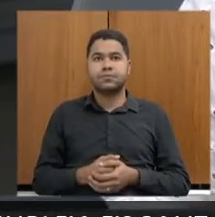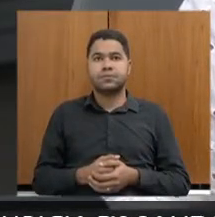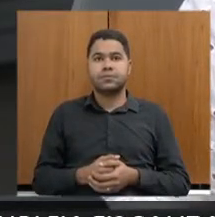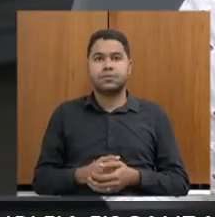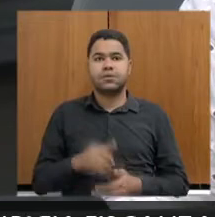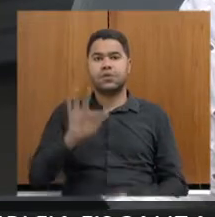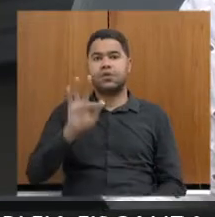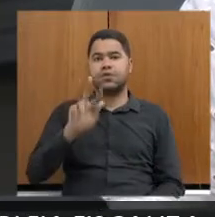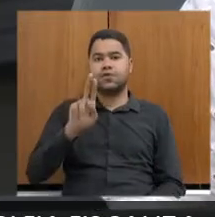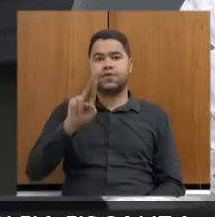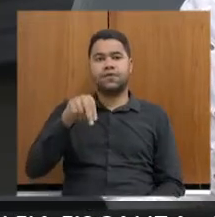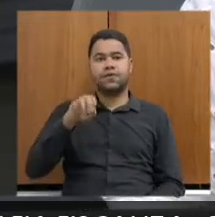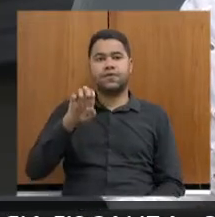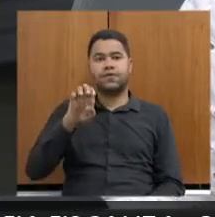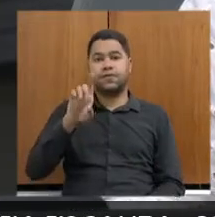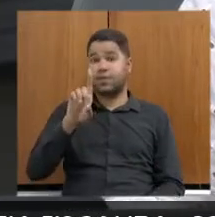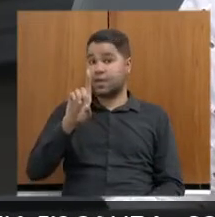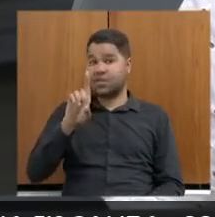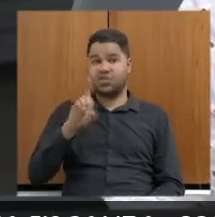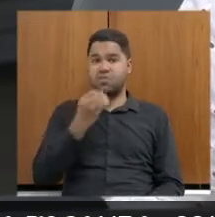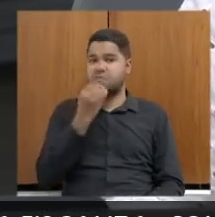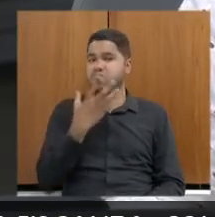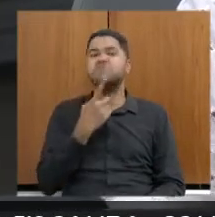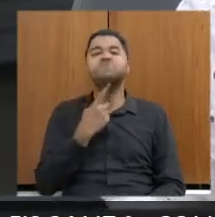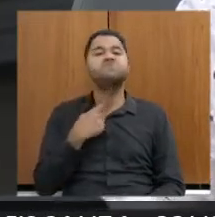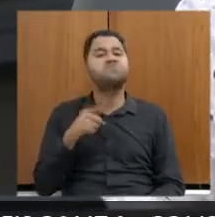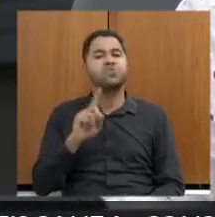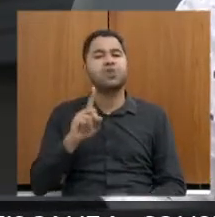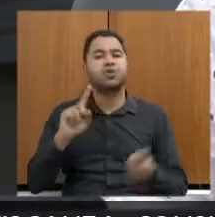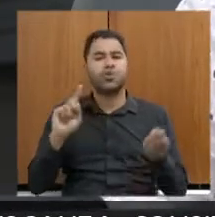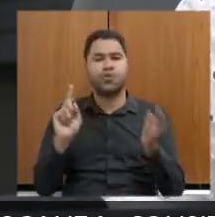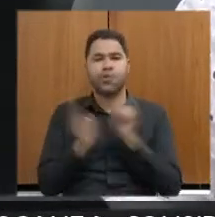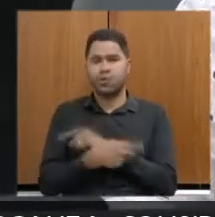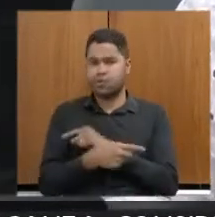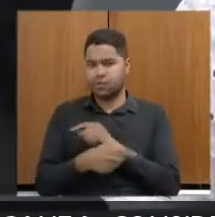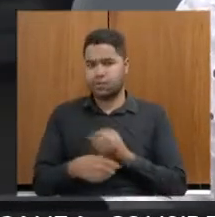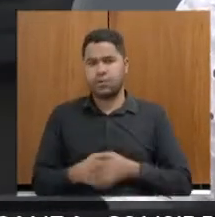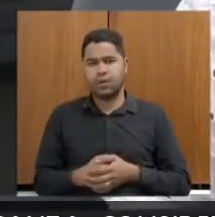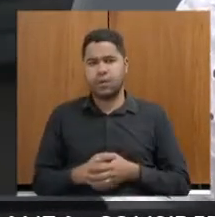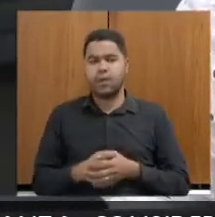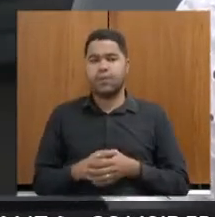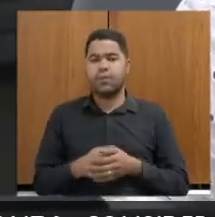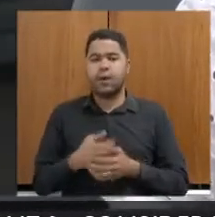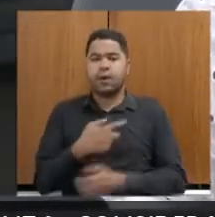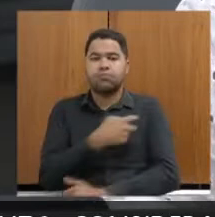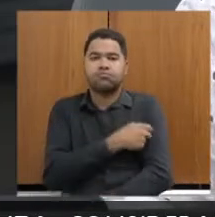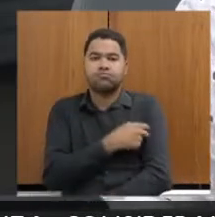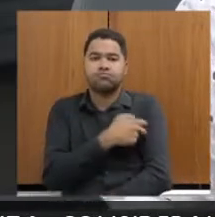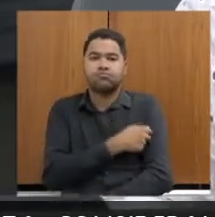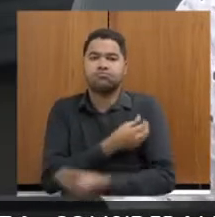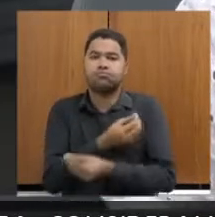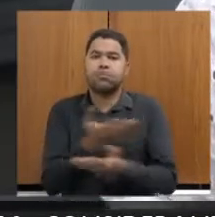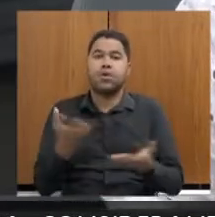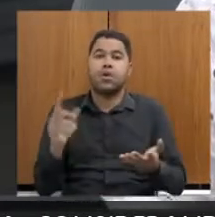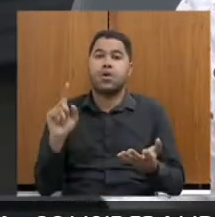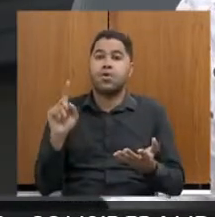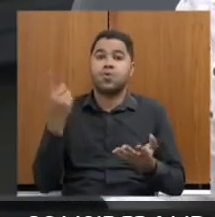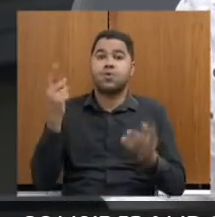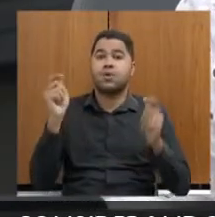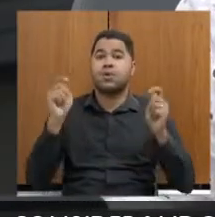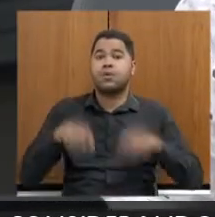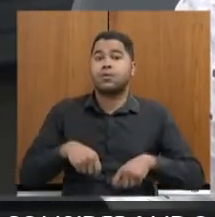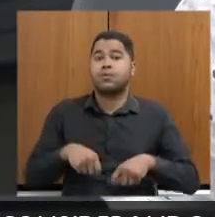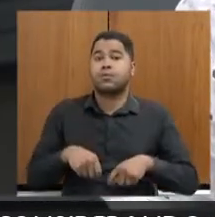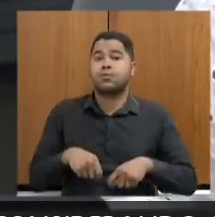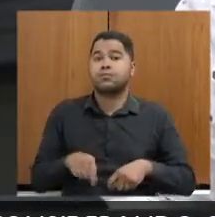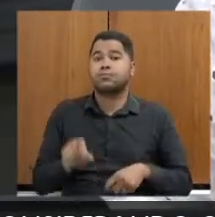Unimed não houve boa vontade até pelo contrário não houve boa vontade para produzir vacina dizia que a funed a única parte da que a